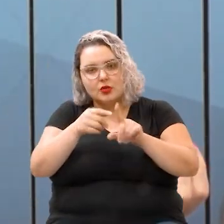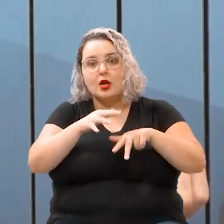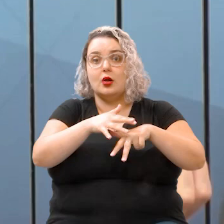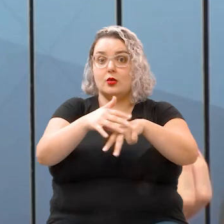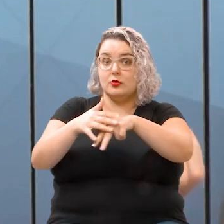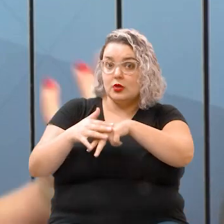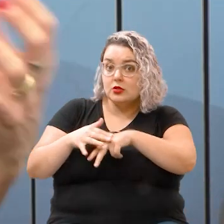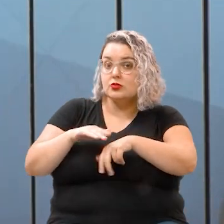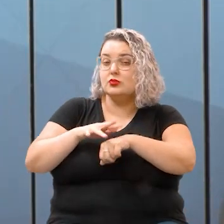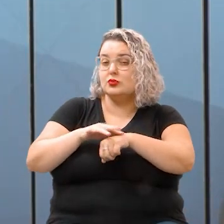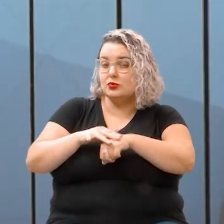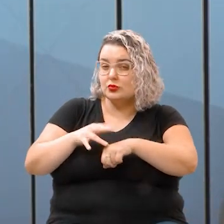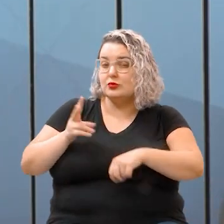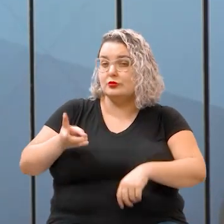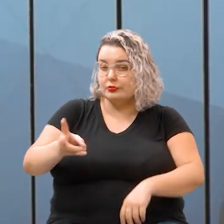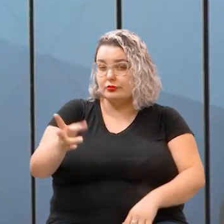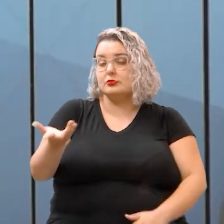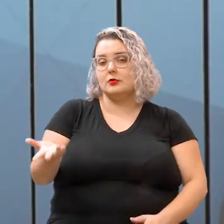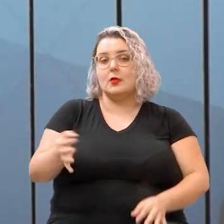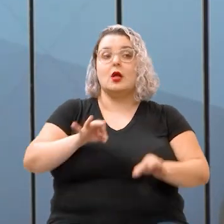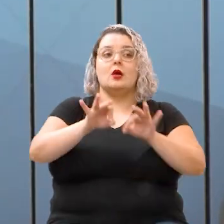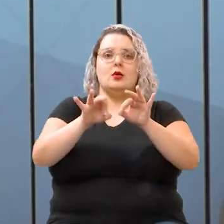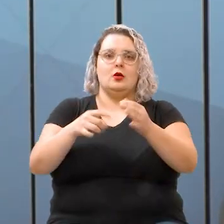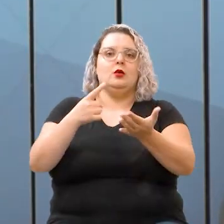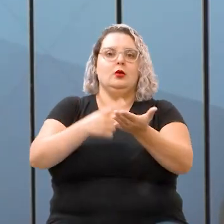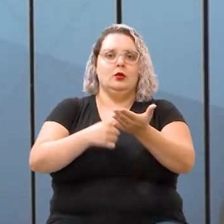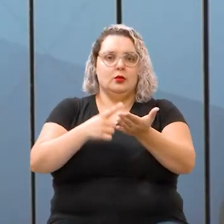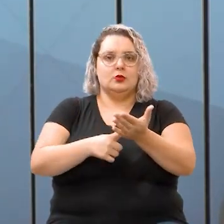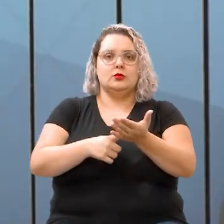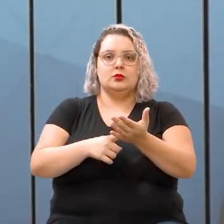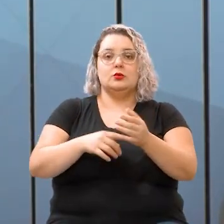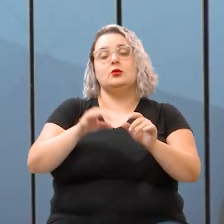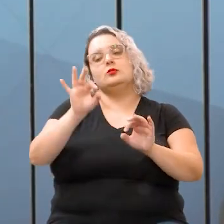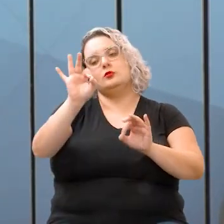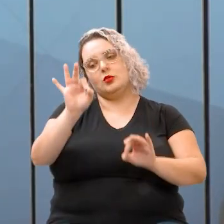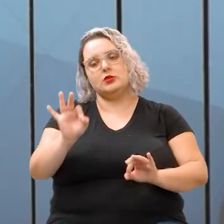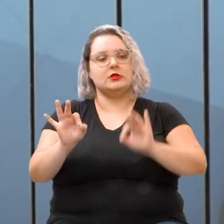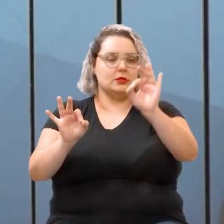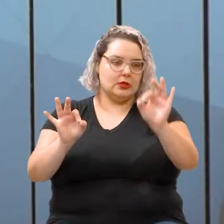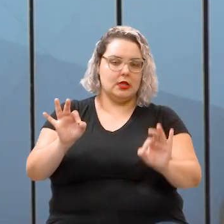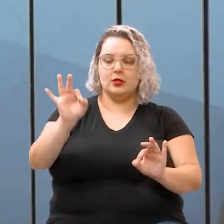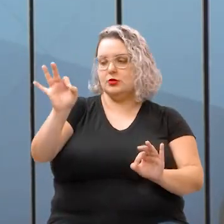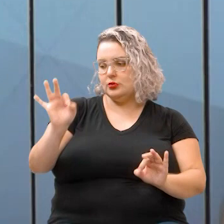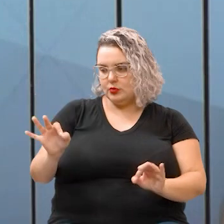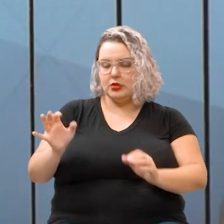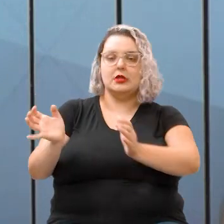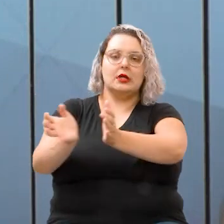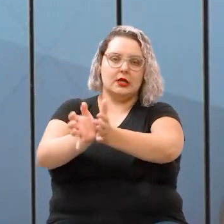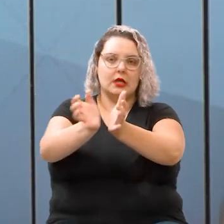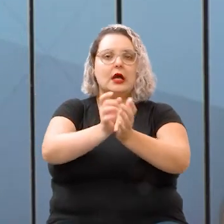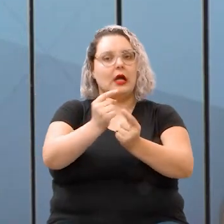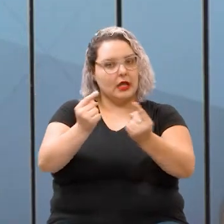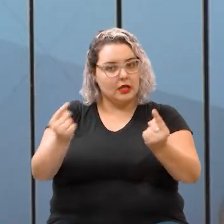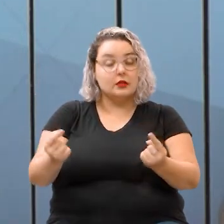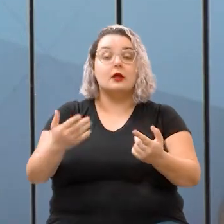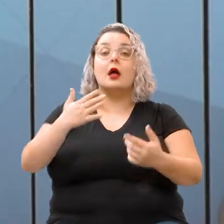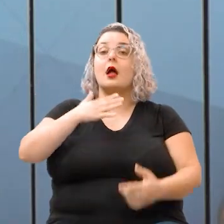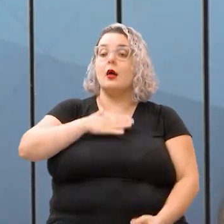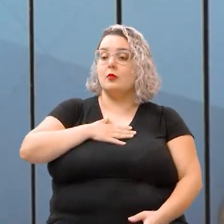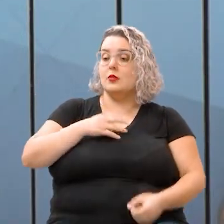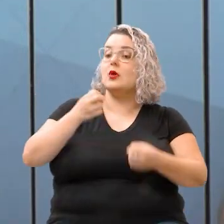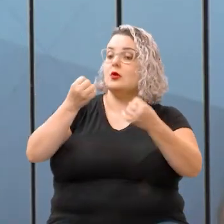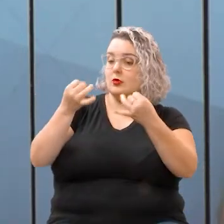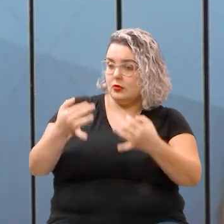com doenças crônicas, e aí eles organizam a agenda com proporção de horário para cada grupo prioritário. Então a minha orientação é